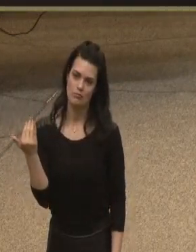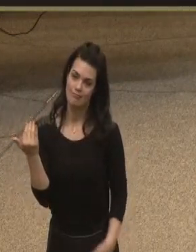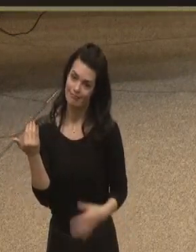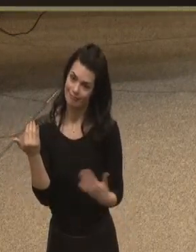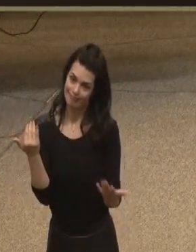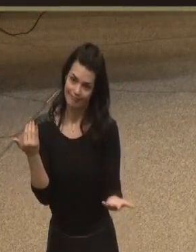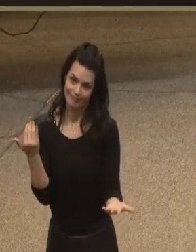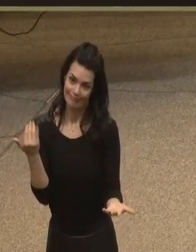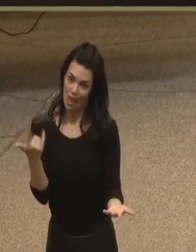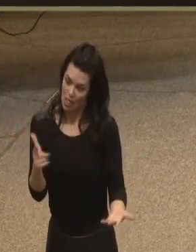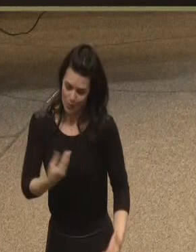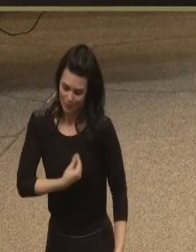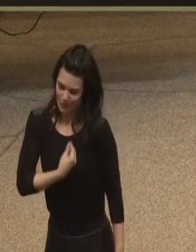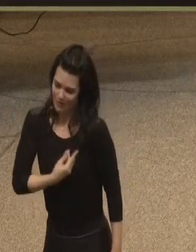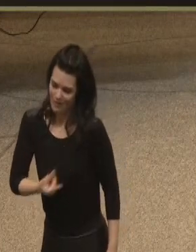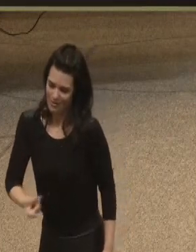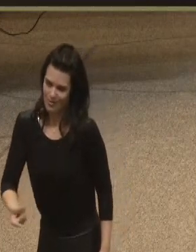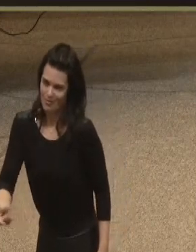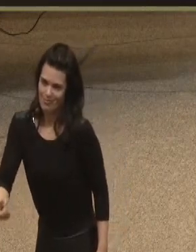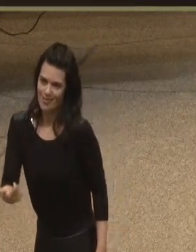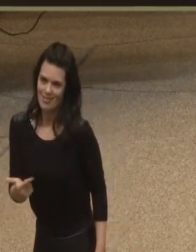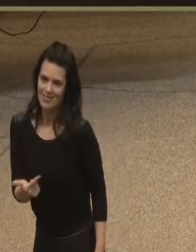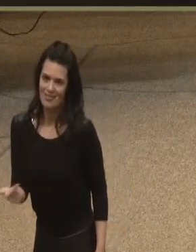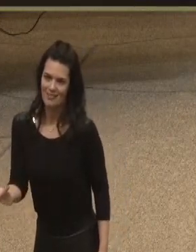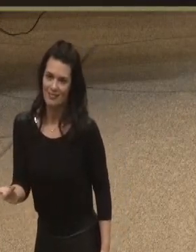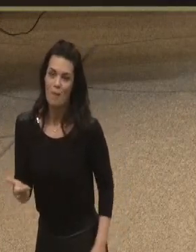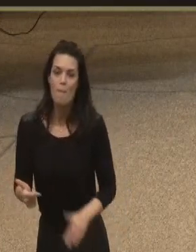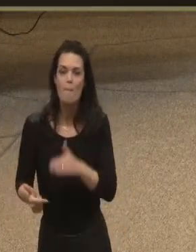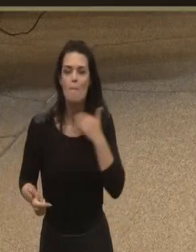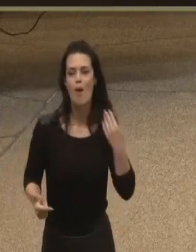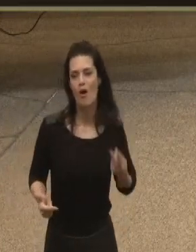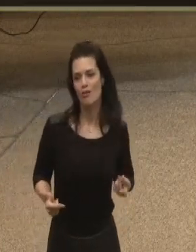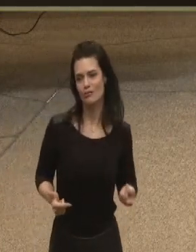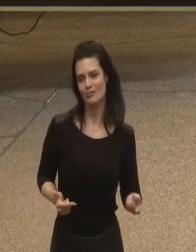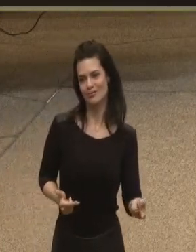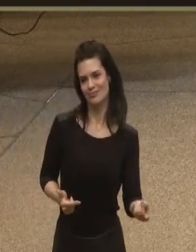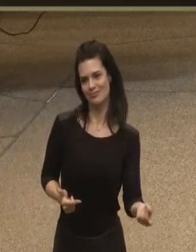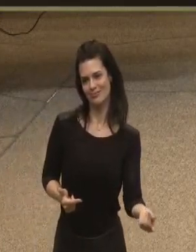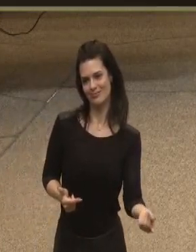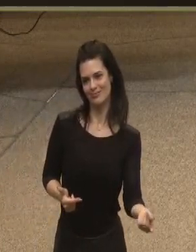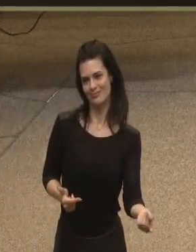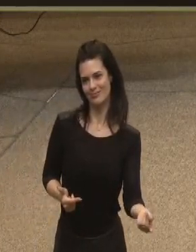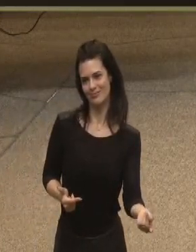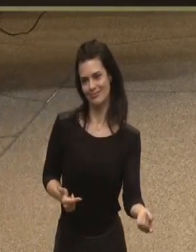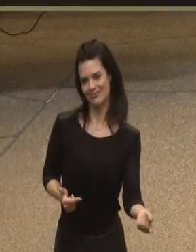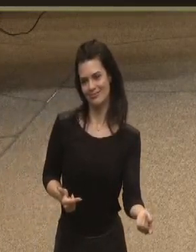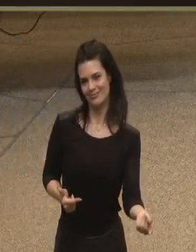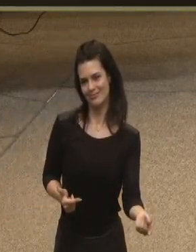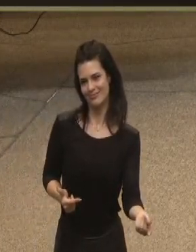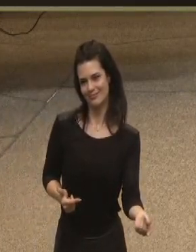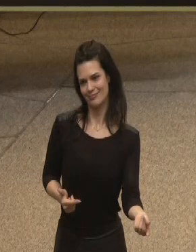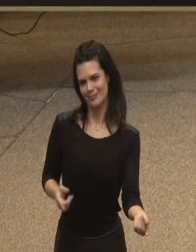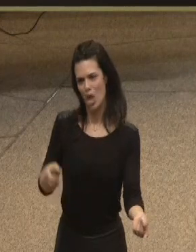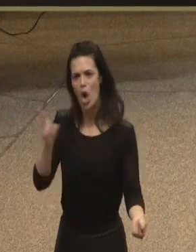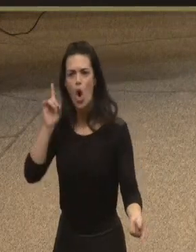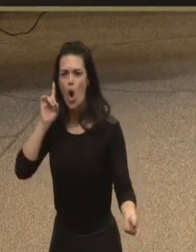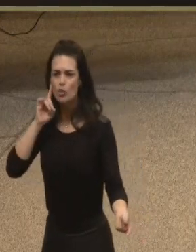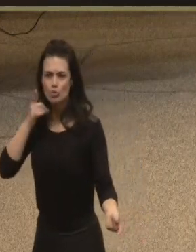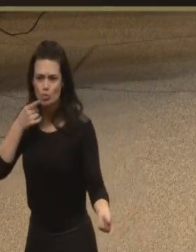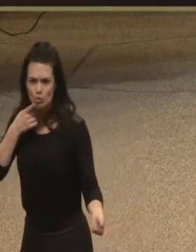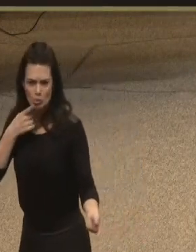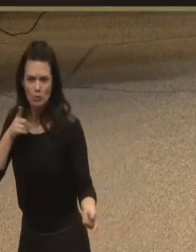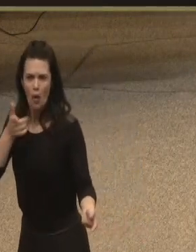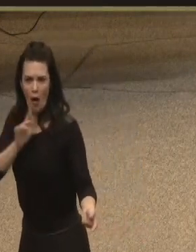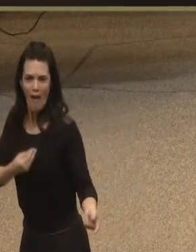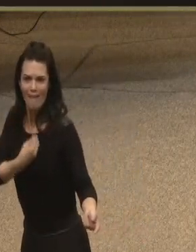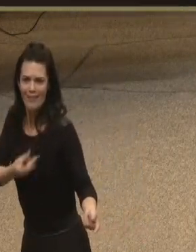mortos espiritualmente. Ou seja, a surdez que mata não é a surdez física,